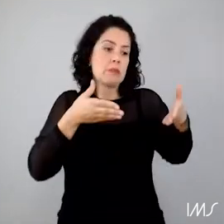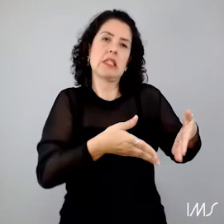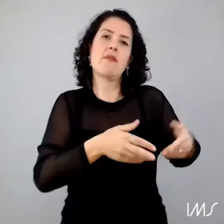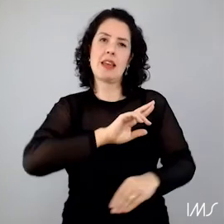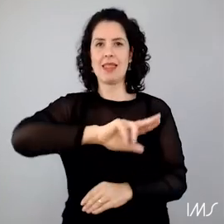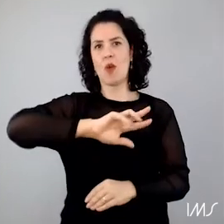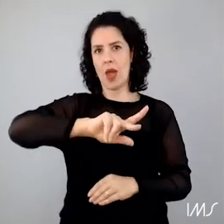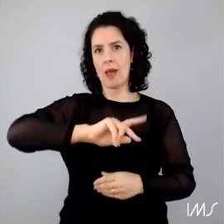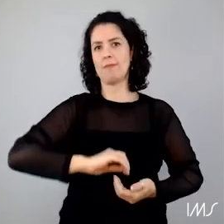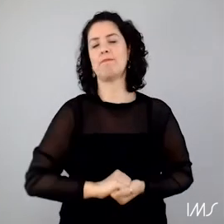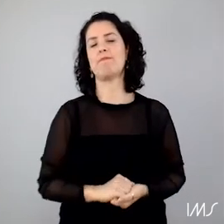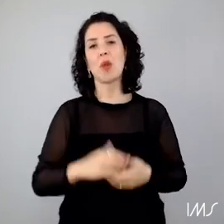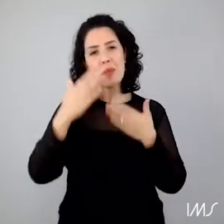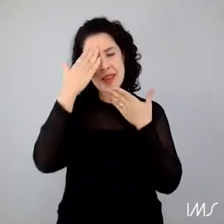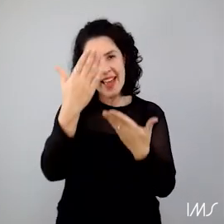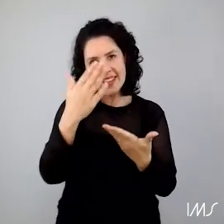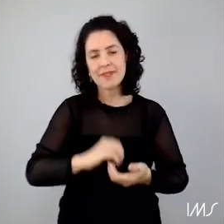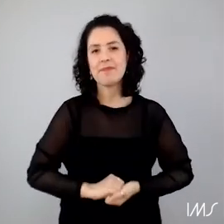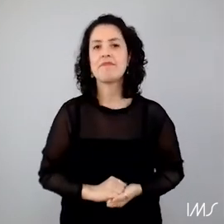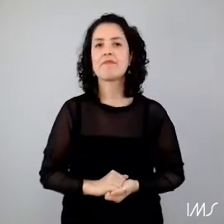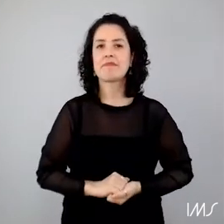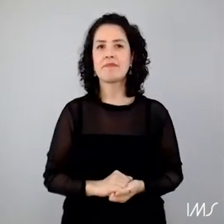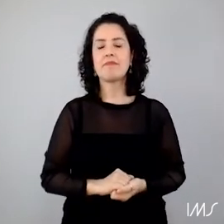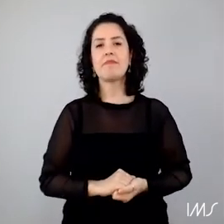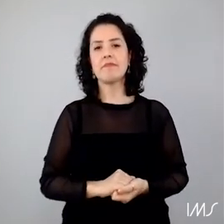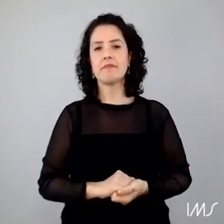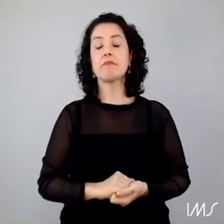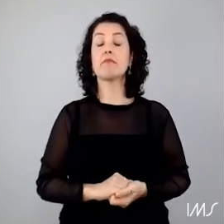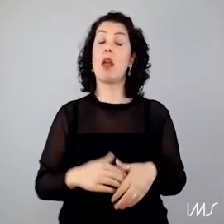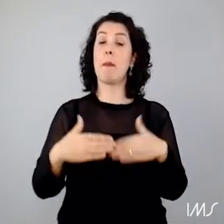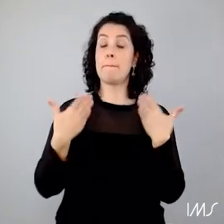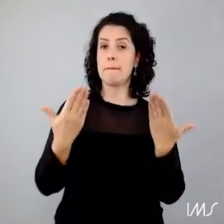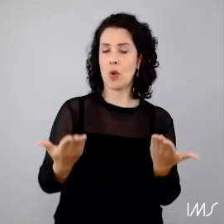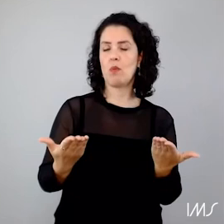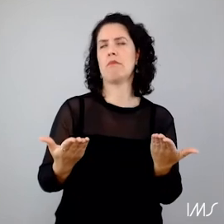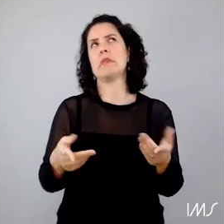Bom, também uma questão ampla, né, complexa.